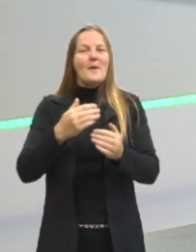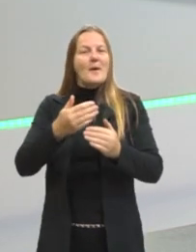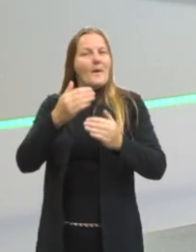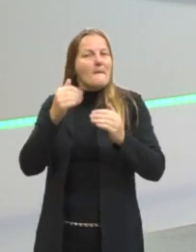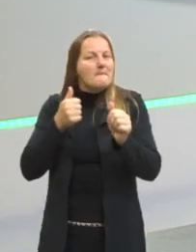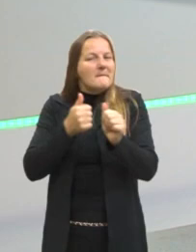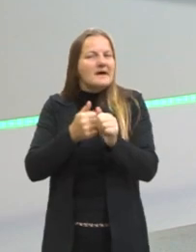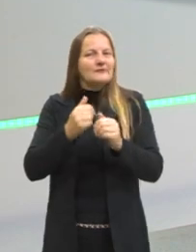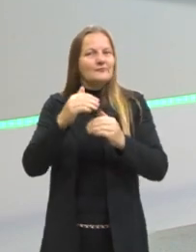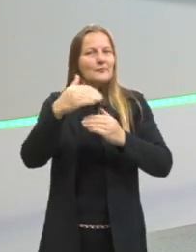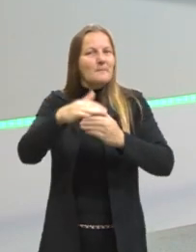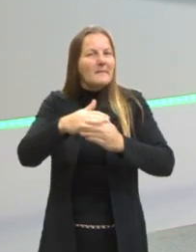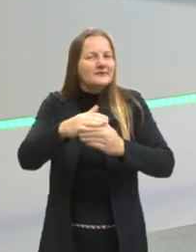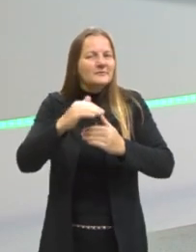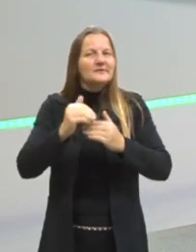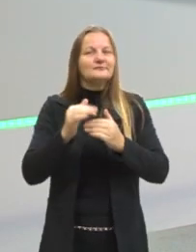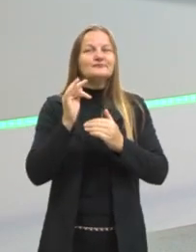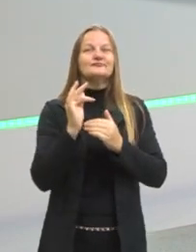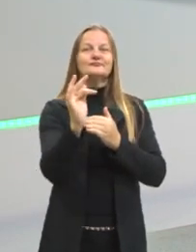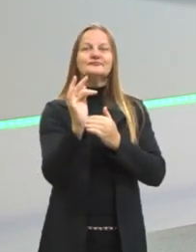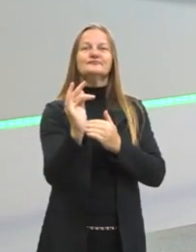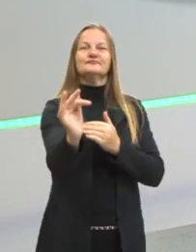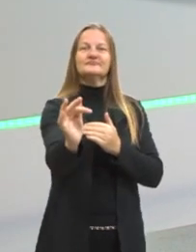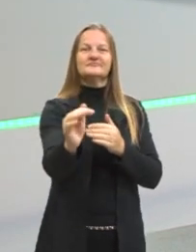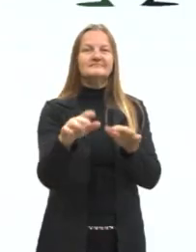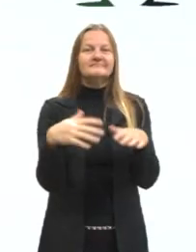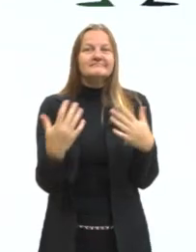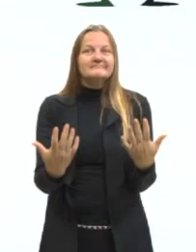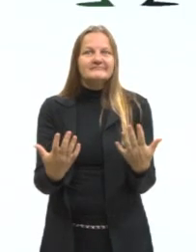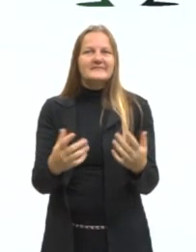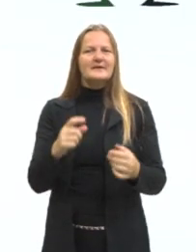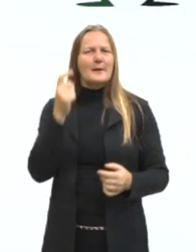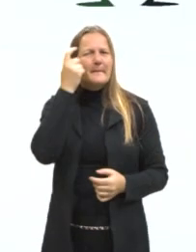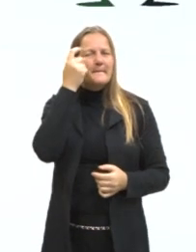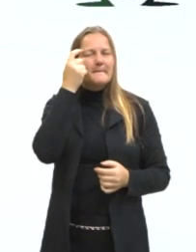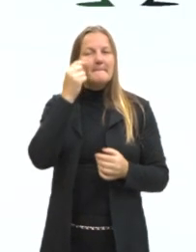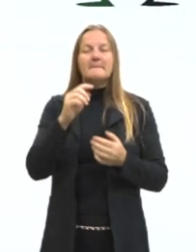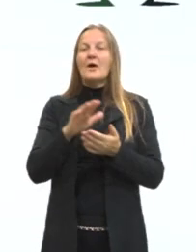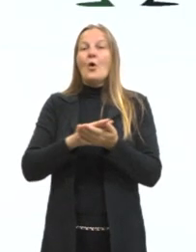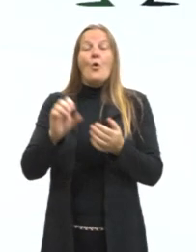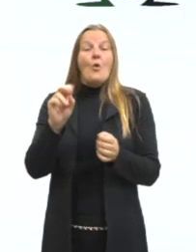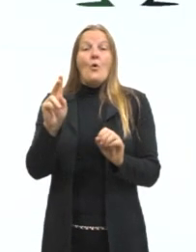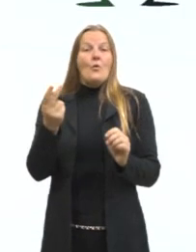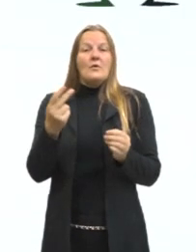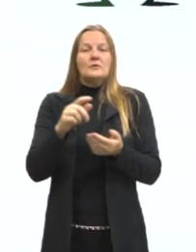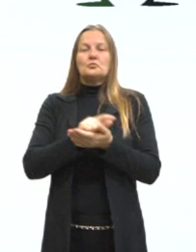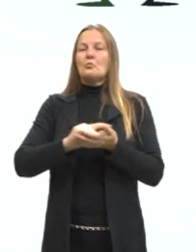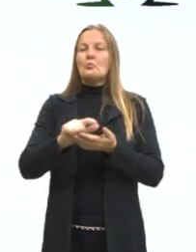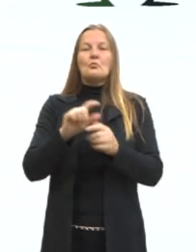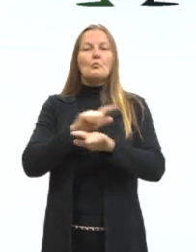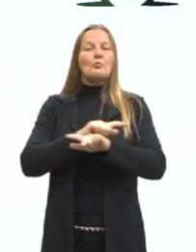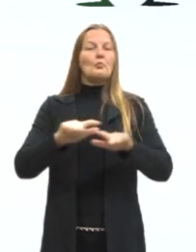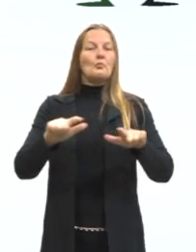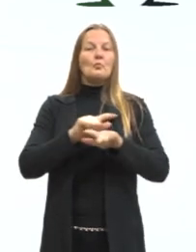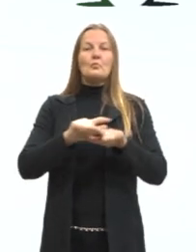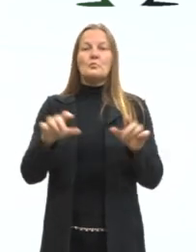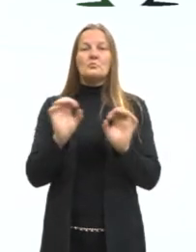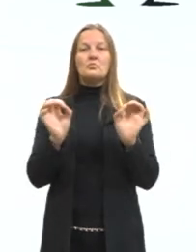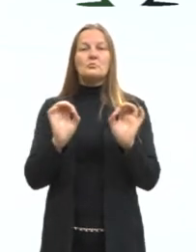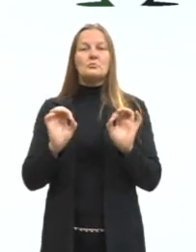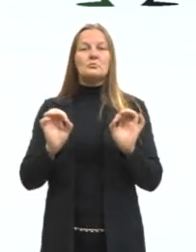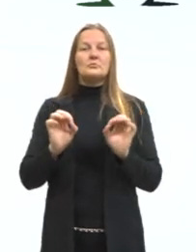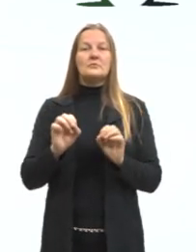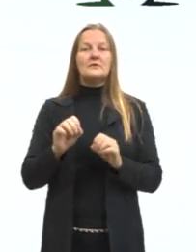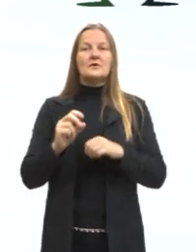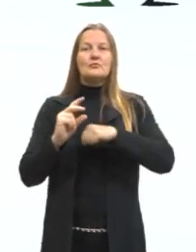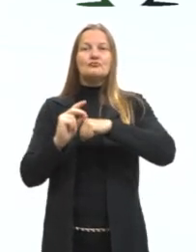prazo talvez então não esteja não esteja pensando nada só o grilinho lá cantando o grilo cantando na